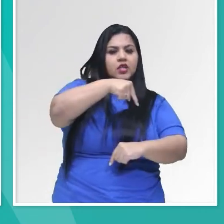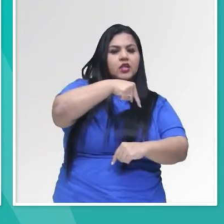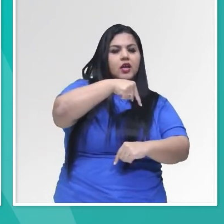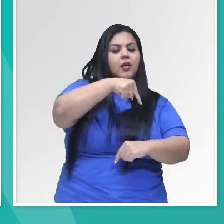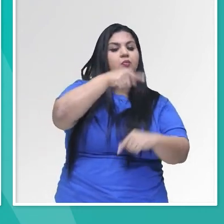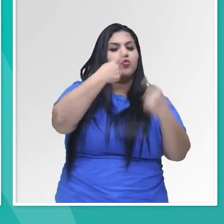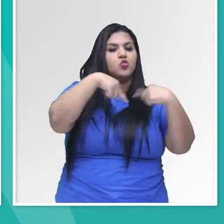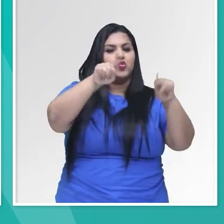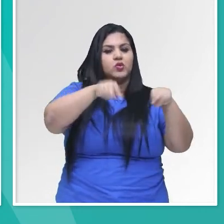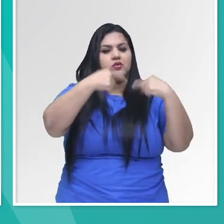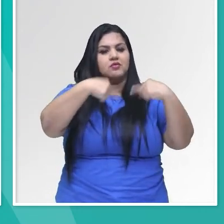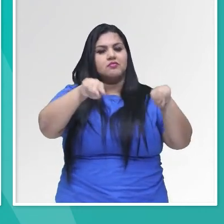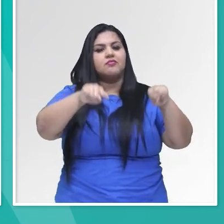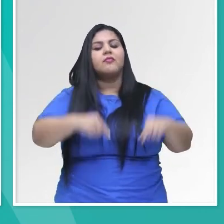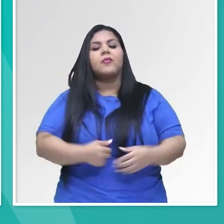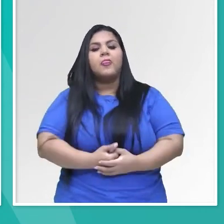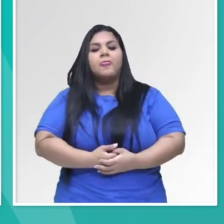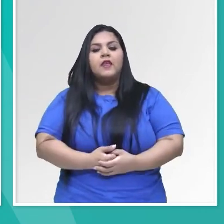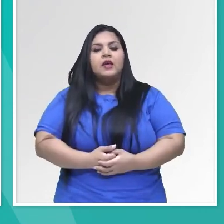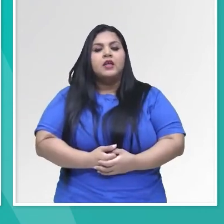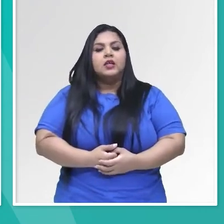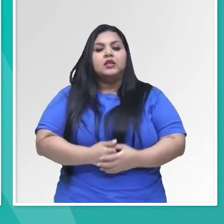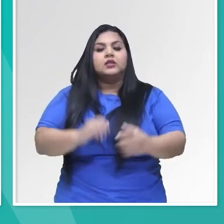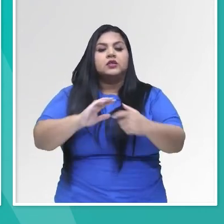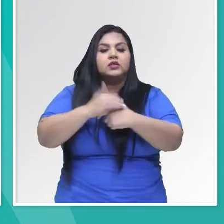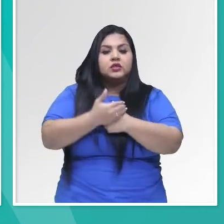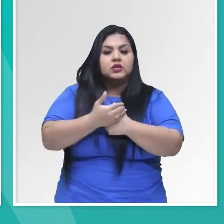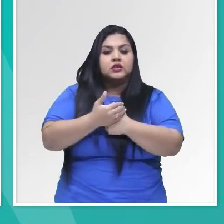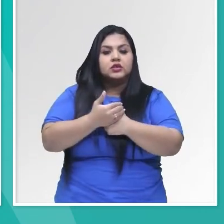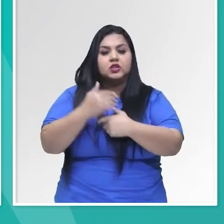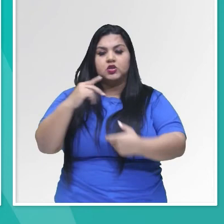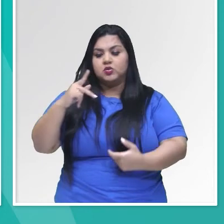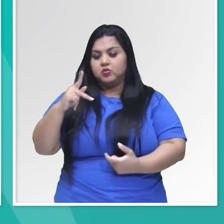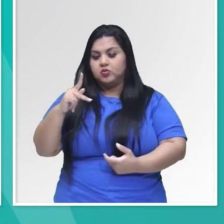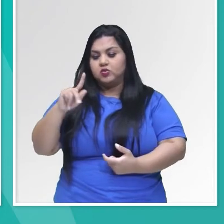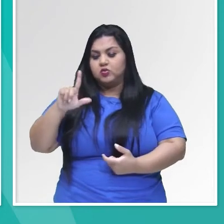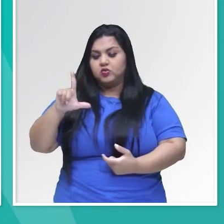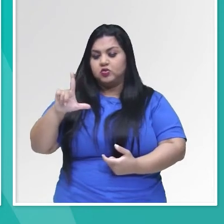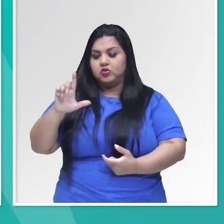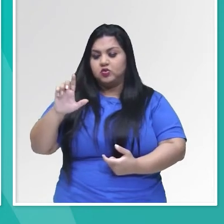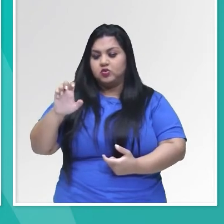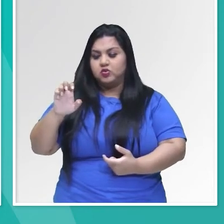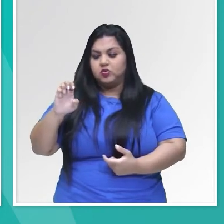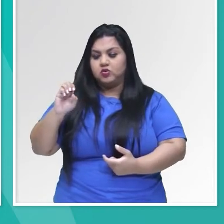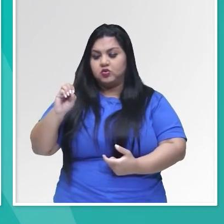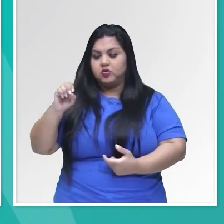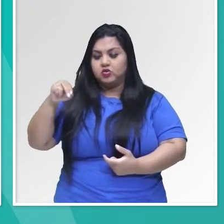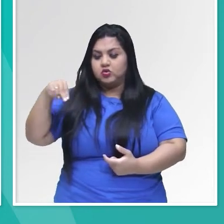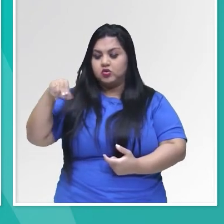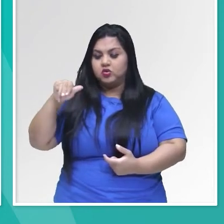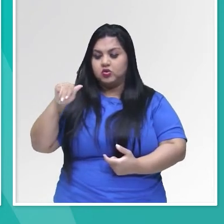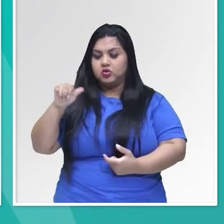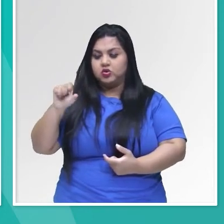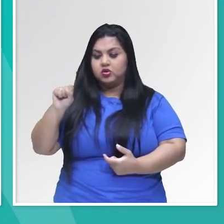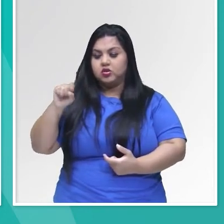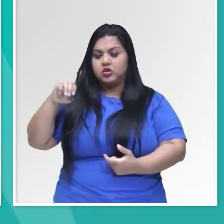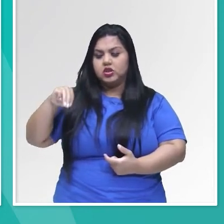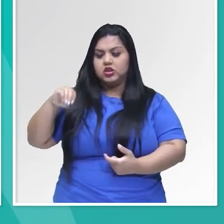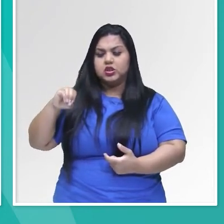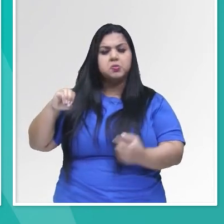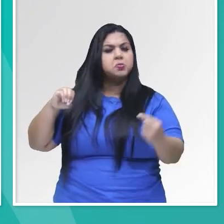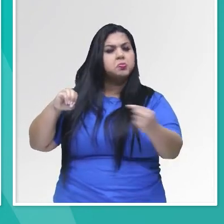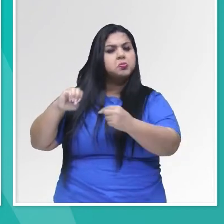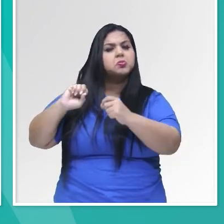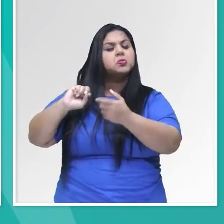aí? Eu usei o tal de um termo chamado pleonasmo. O que é pleonasmo? Pleonasmo, o que